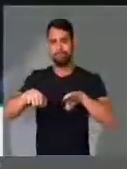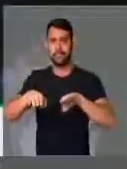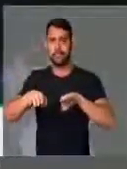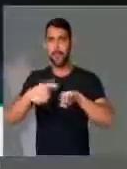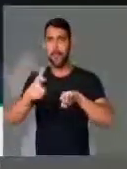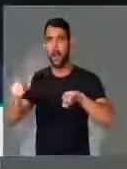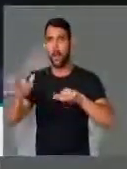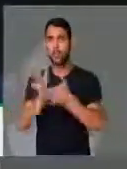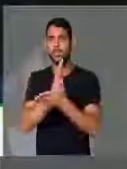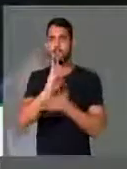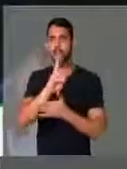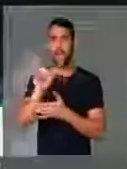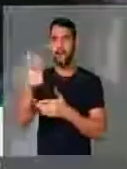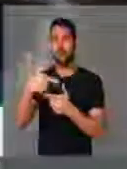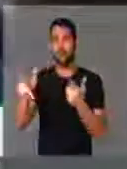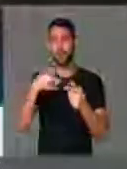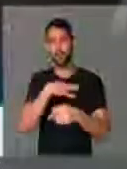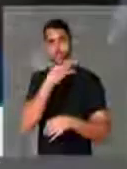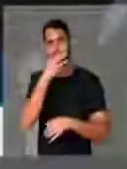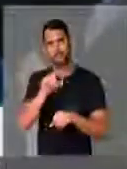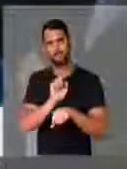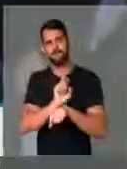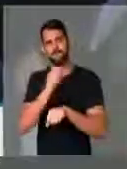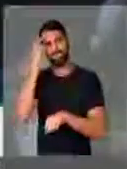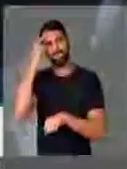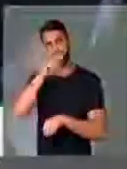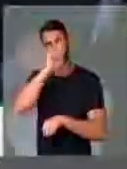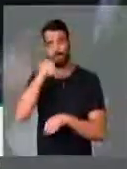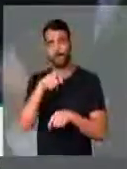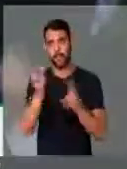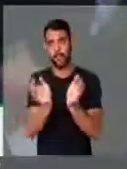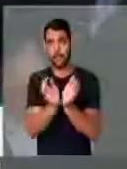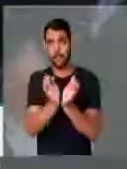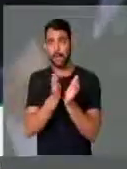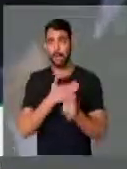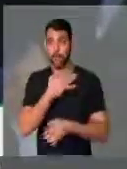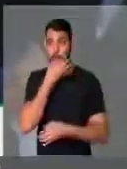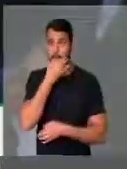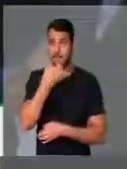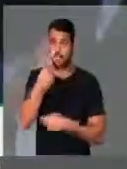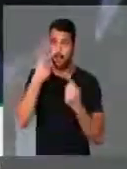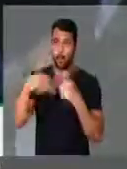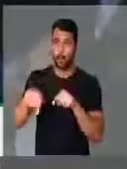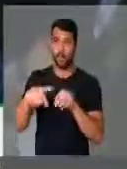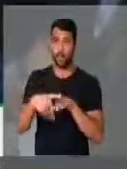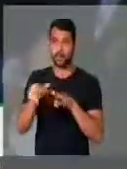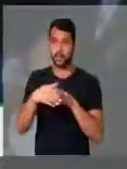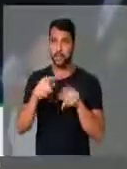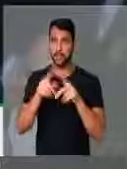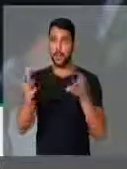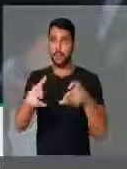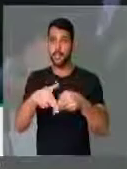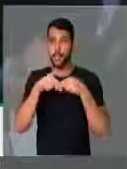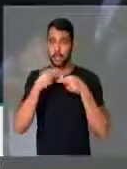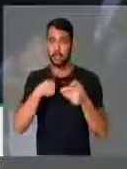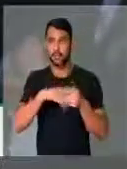A nossa posição interna é uma posição de reflexão da bancada. Eu tenho uma posição contra a orientação, mas neste